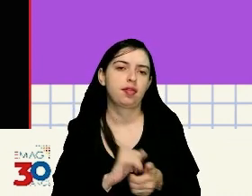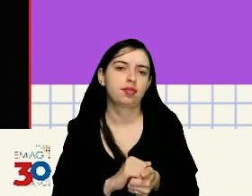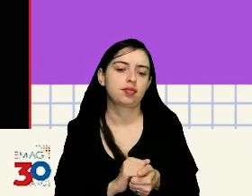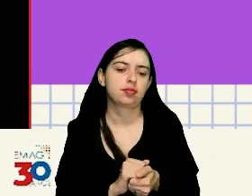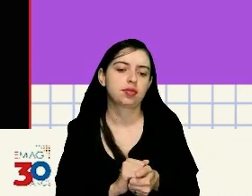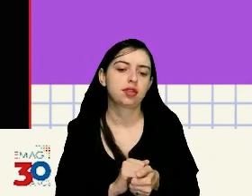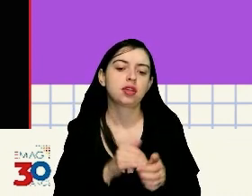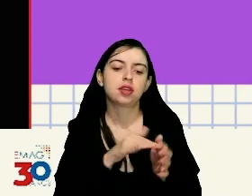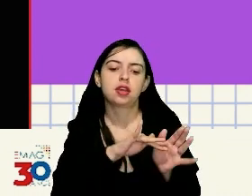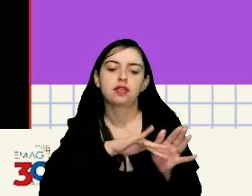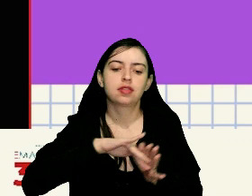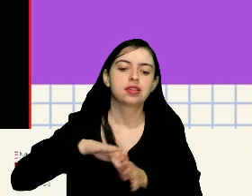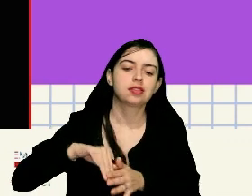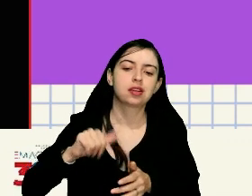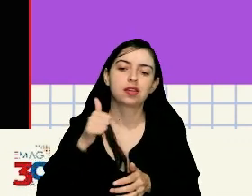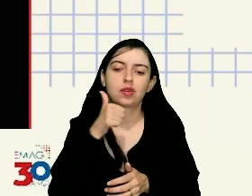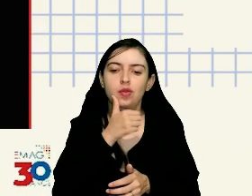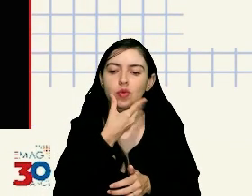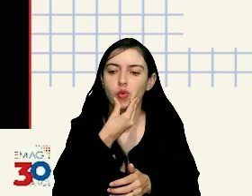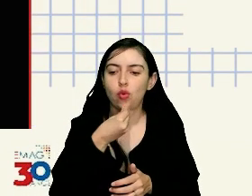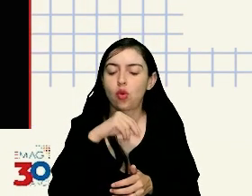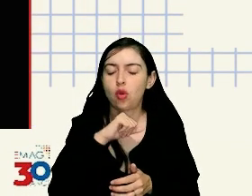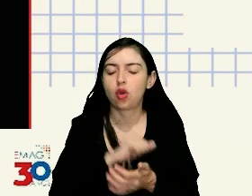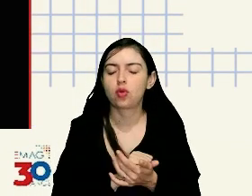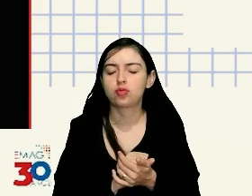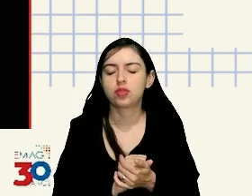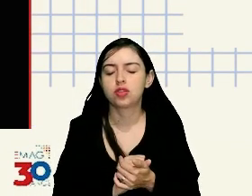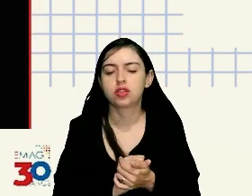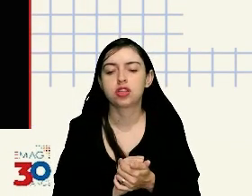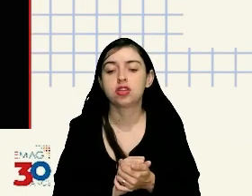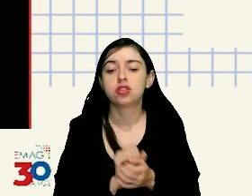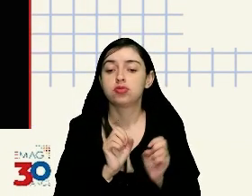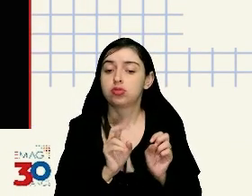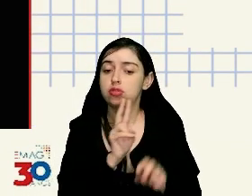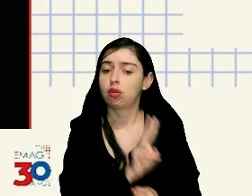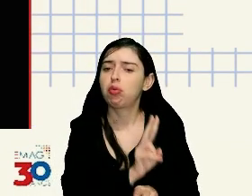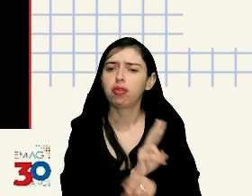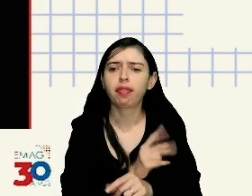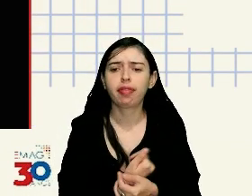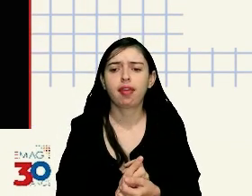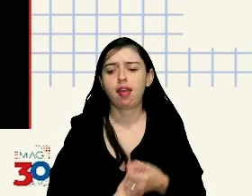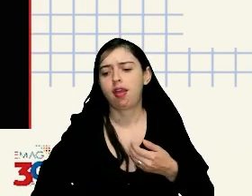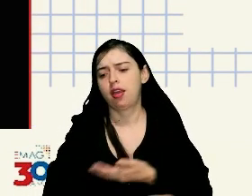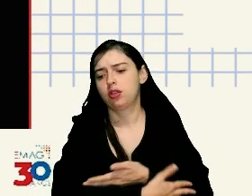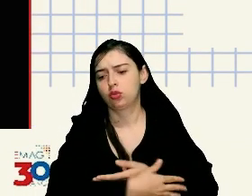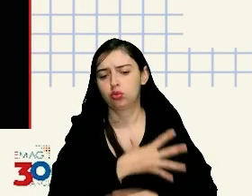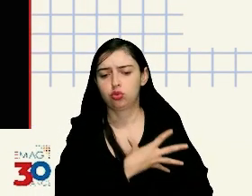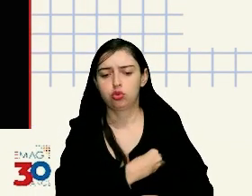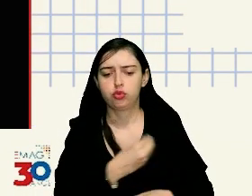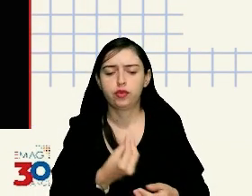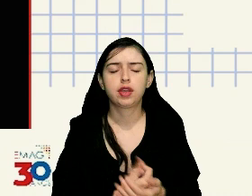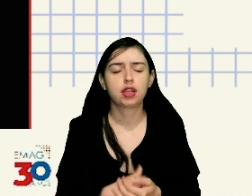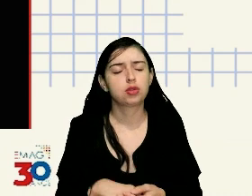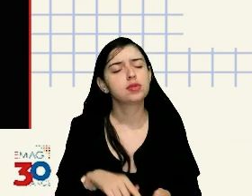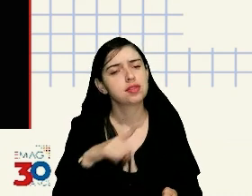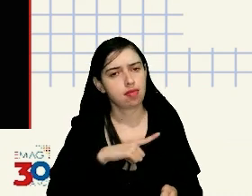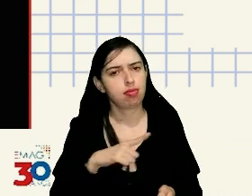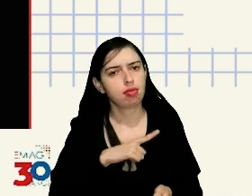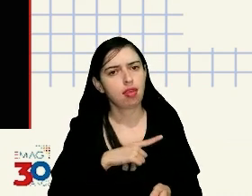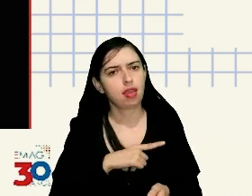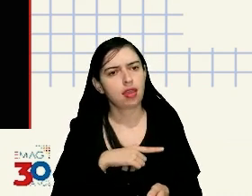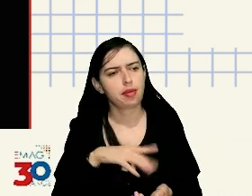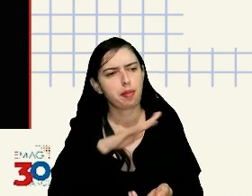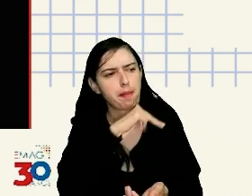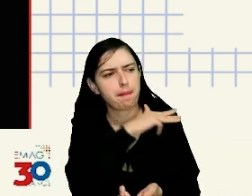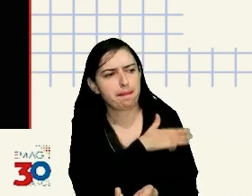da mágica de criar nossos próprios filhos e filhas. Né? Então, assim, se existe um machismo, né, e na verdade existe até um conceito da década de